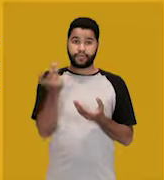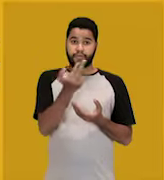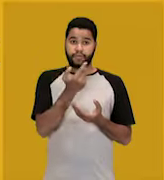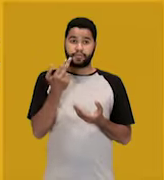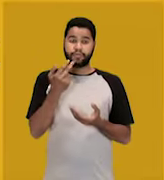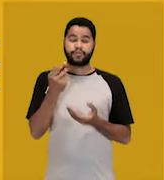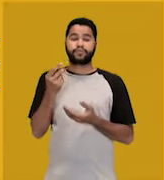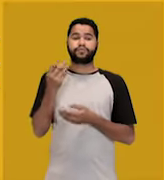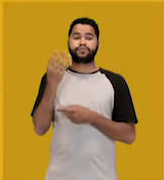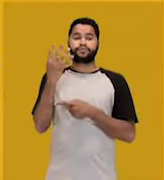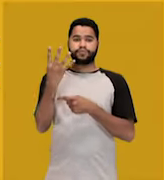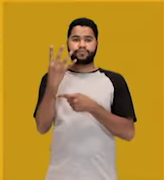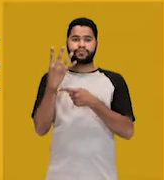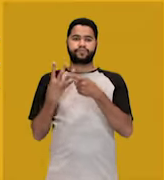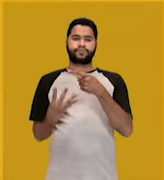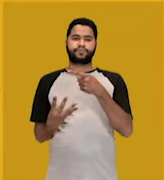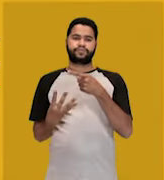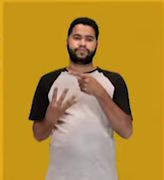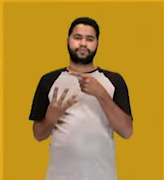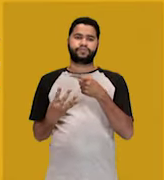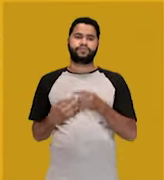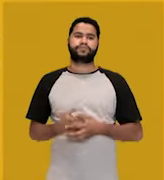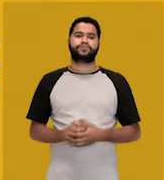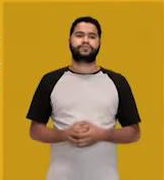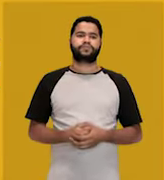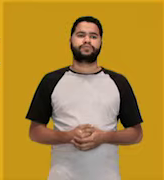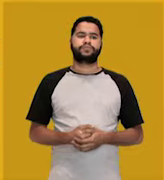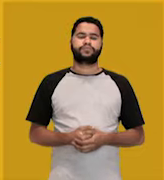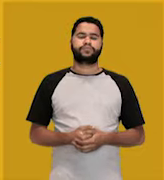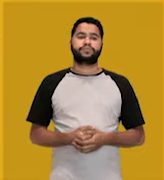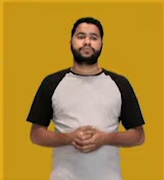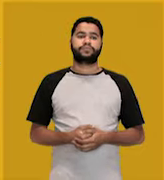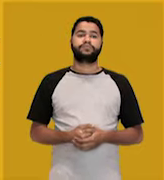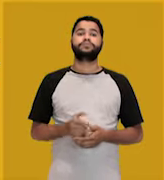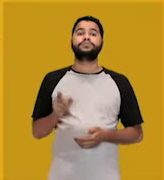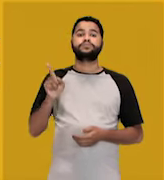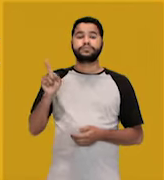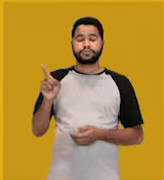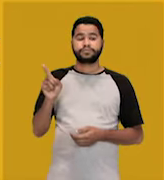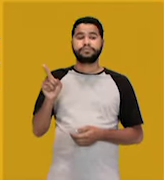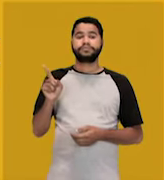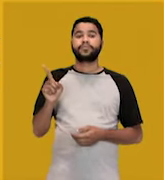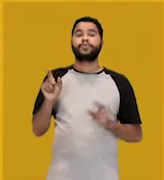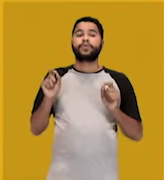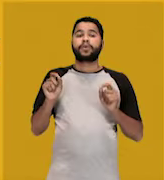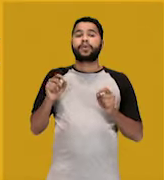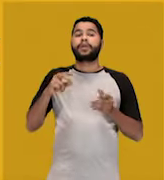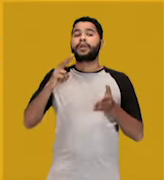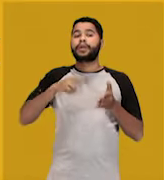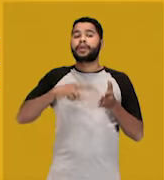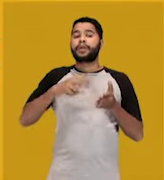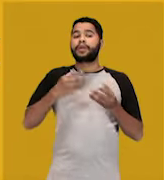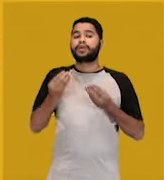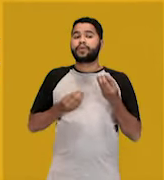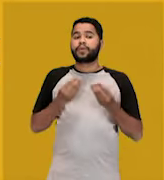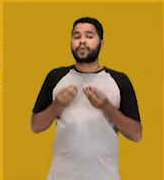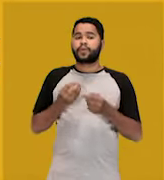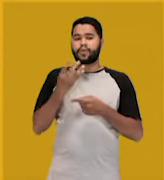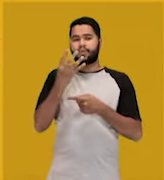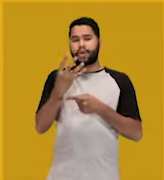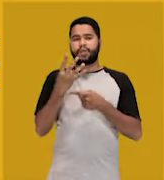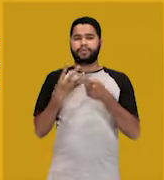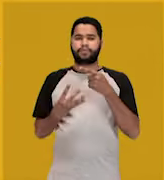é a seguinte: é 4 sobre 4. Essa fração deve ser lida da seguinte maneira: